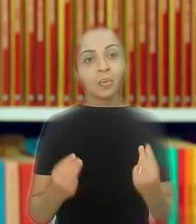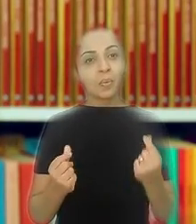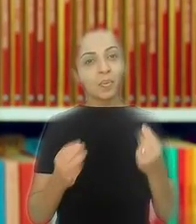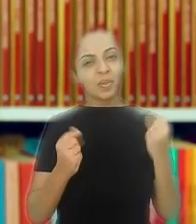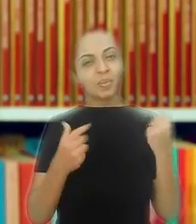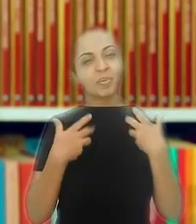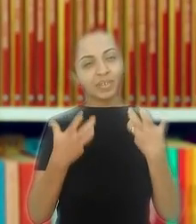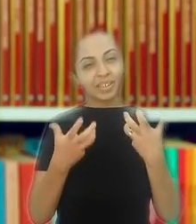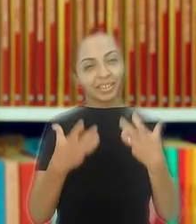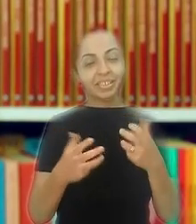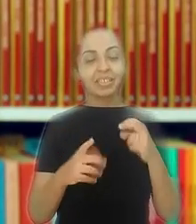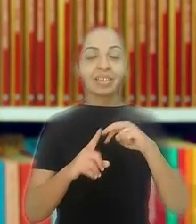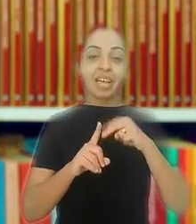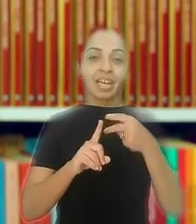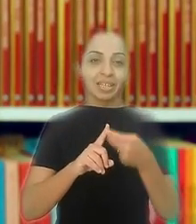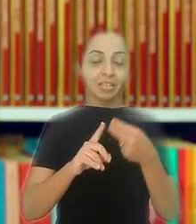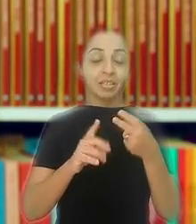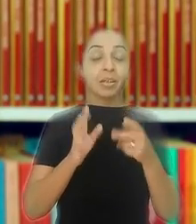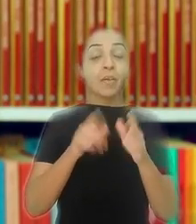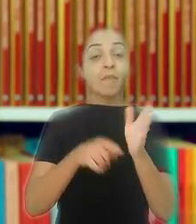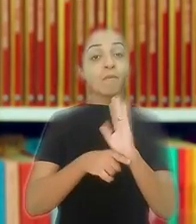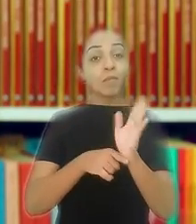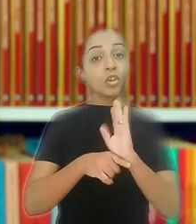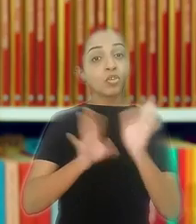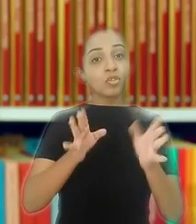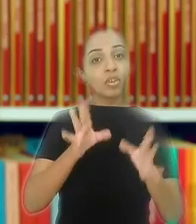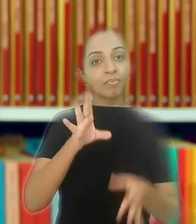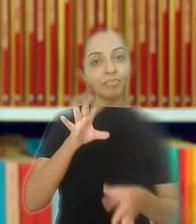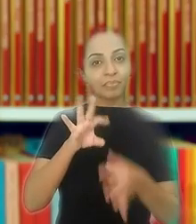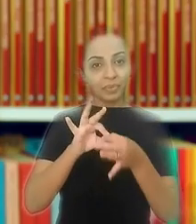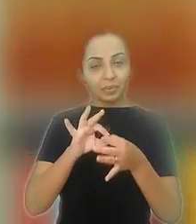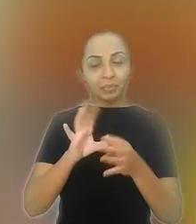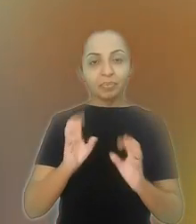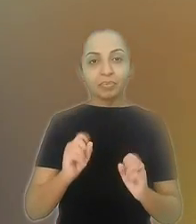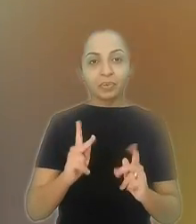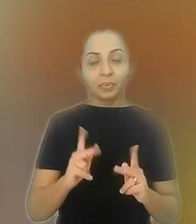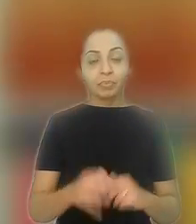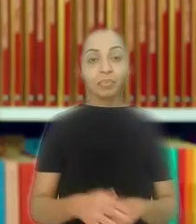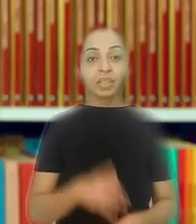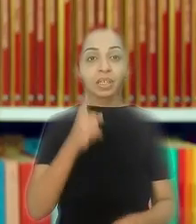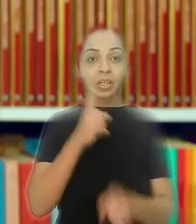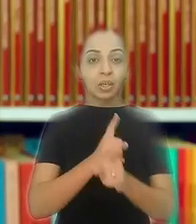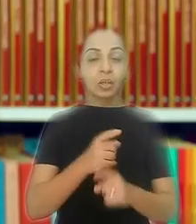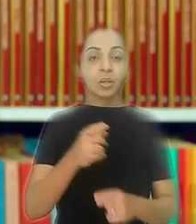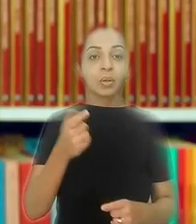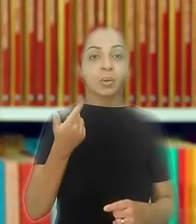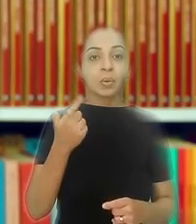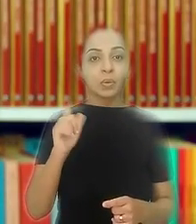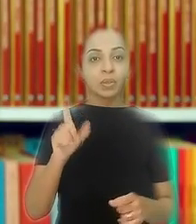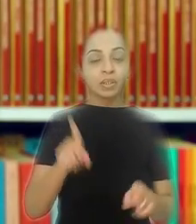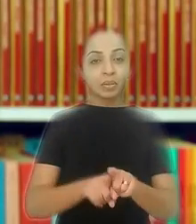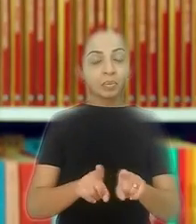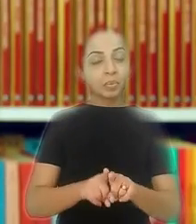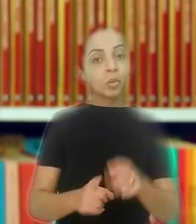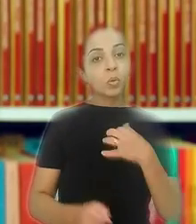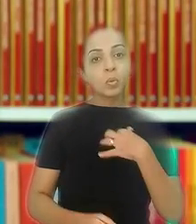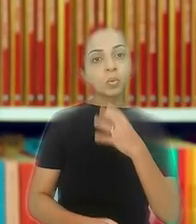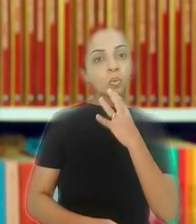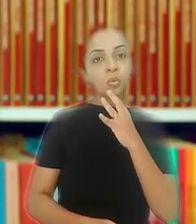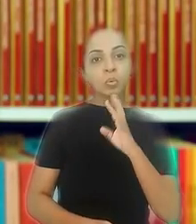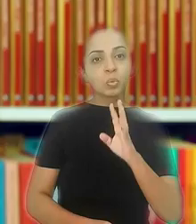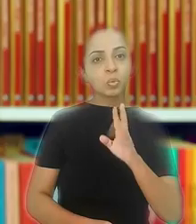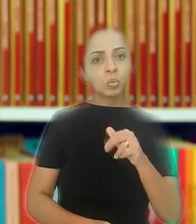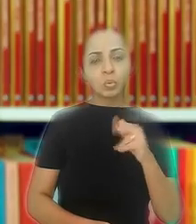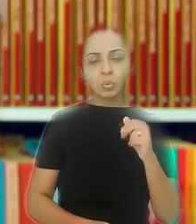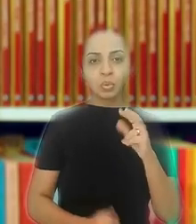tempo querendo fazer essa releitura para trazer uma resenha aqui para o canal já tá aqui você pode conferir E aí eu fiz uma descoberta boa descoberta de um cara aqui que eu nunca